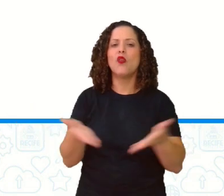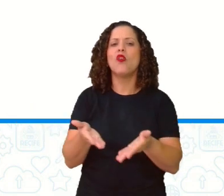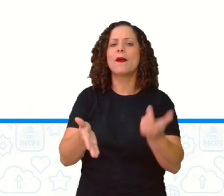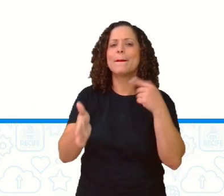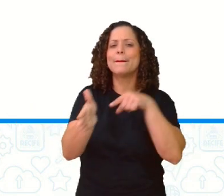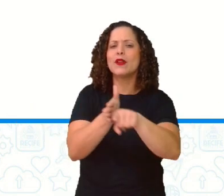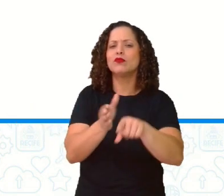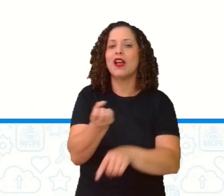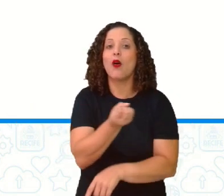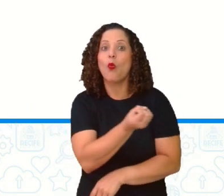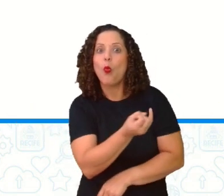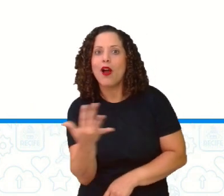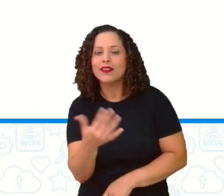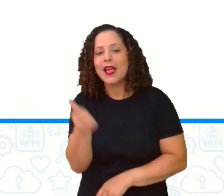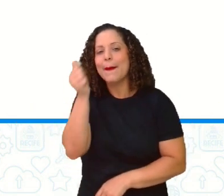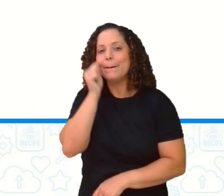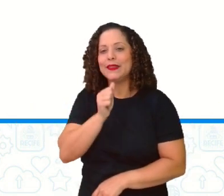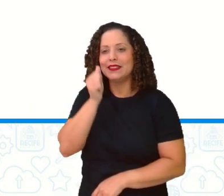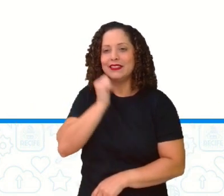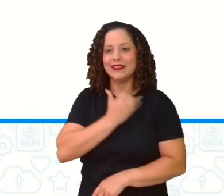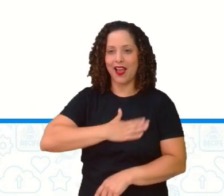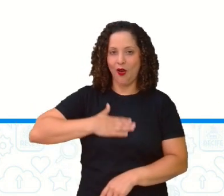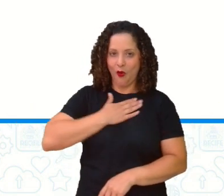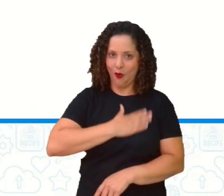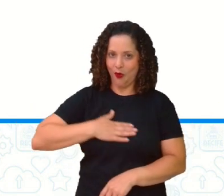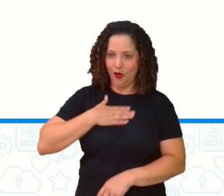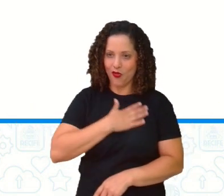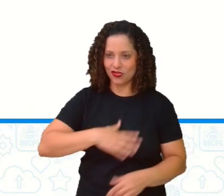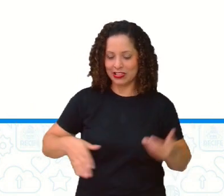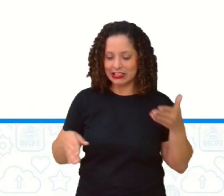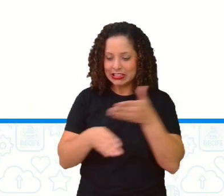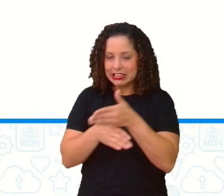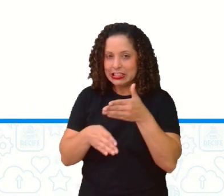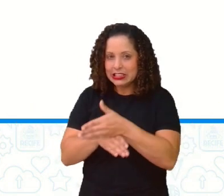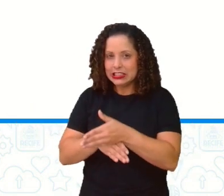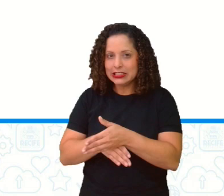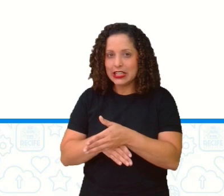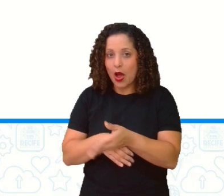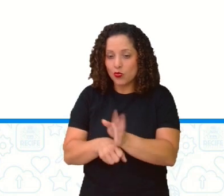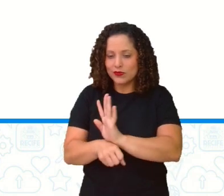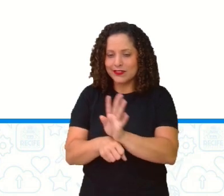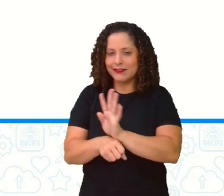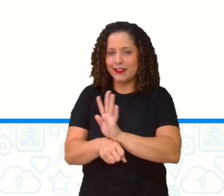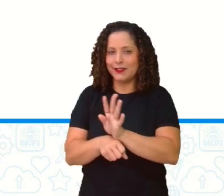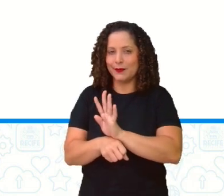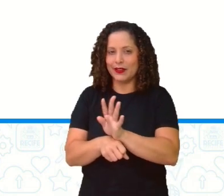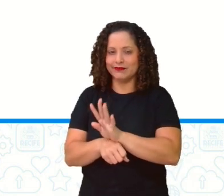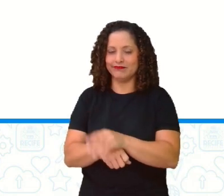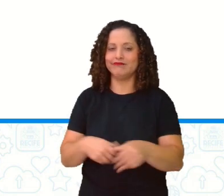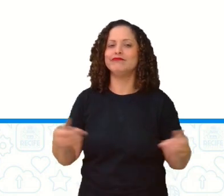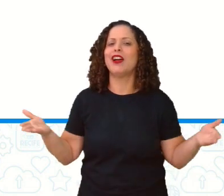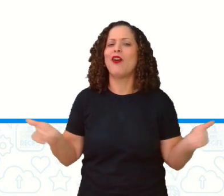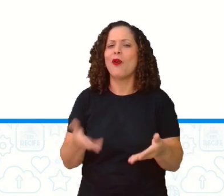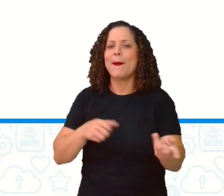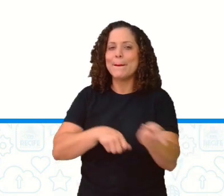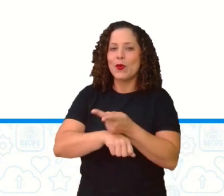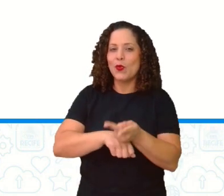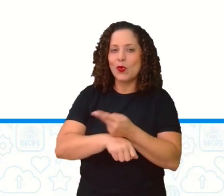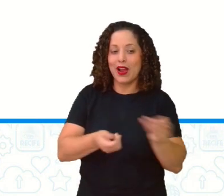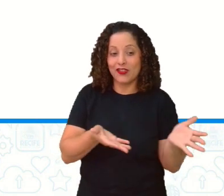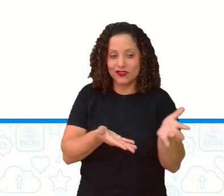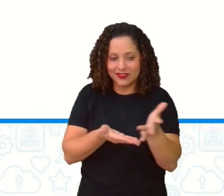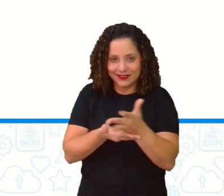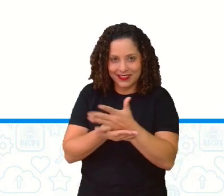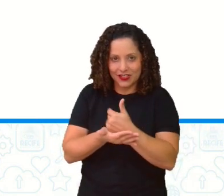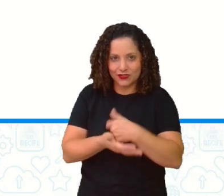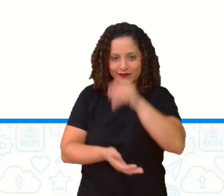Quantas meninas gostam de ir ao cinema? E agora? Procura aí na tabela